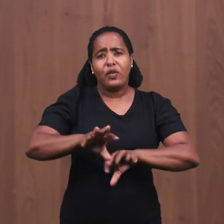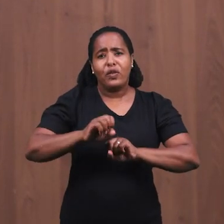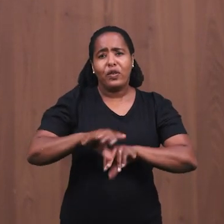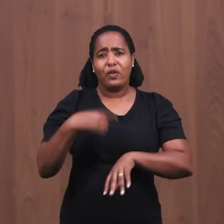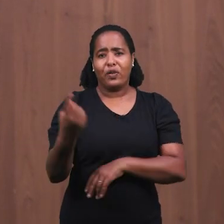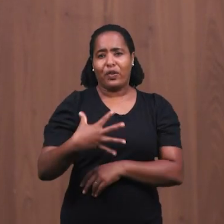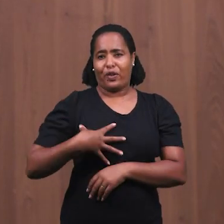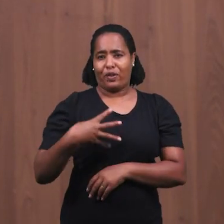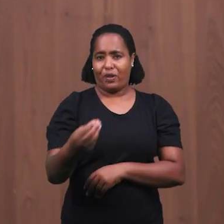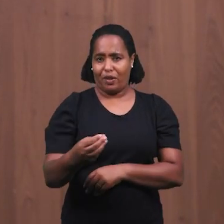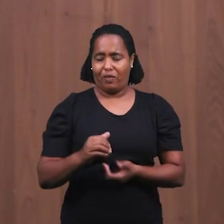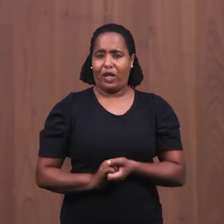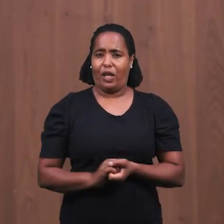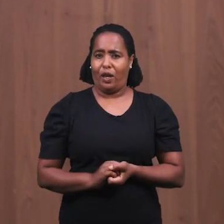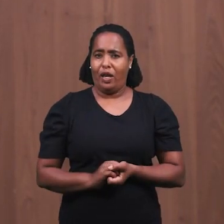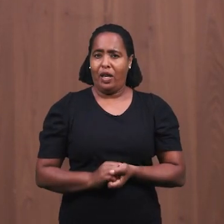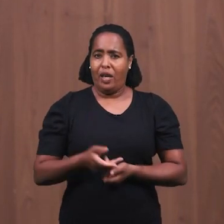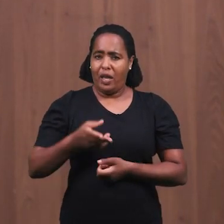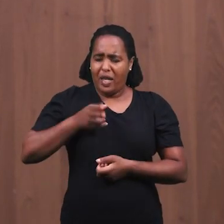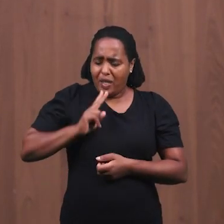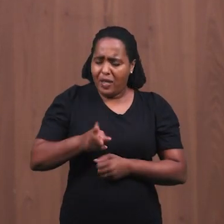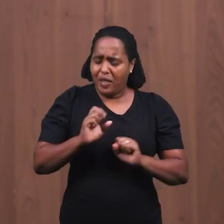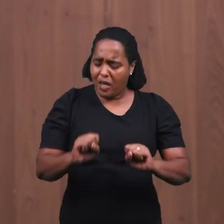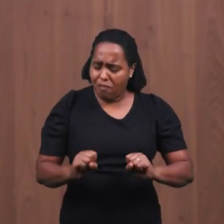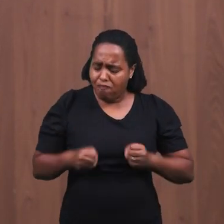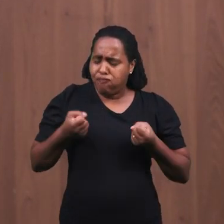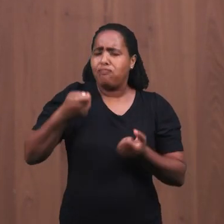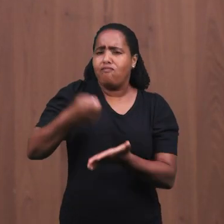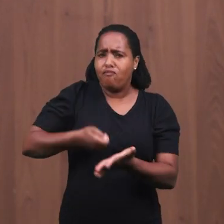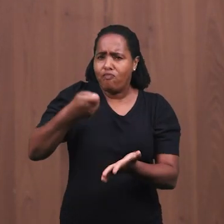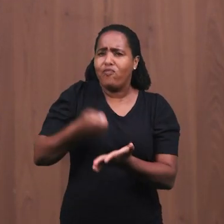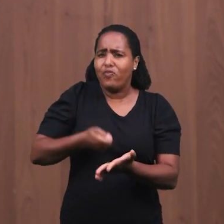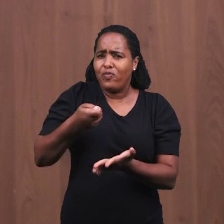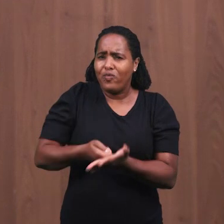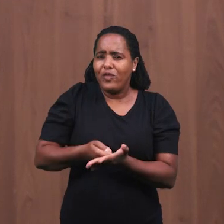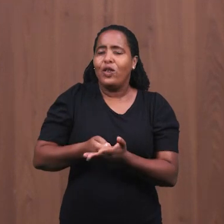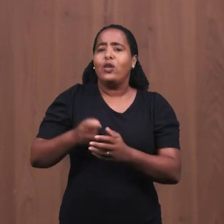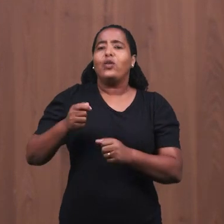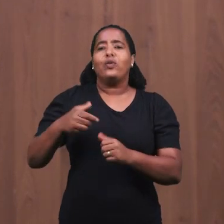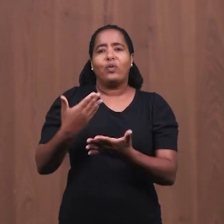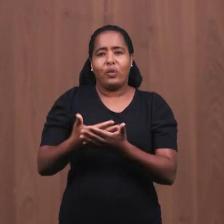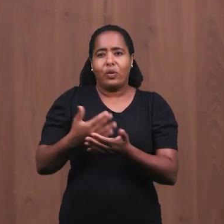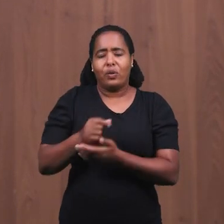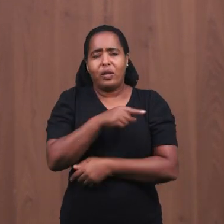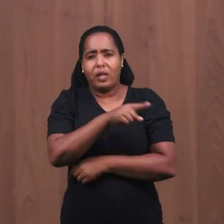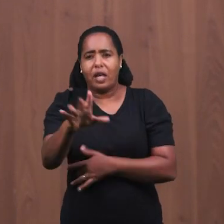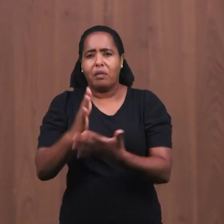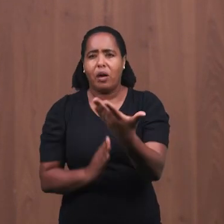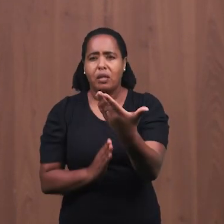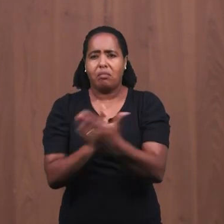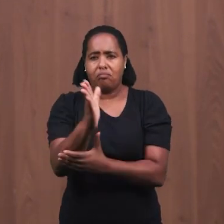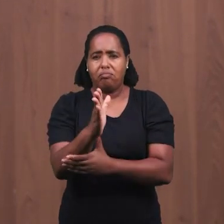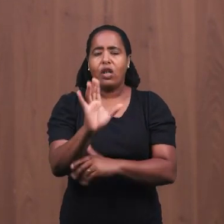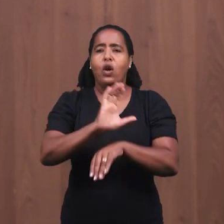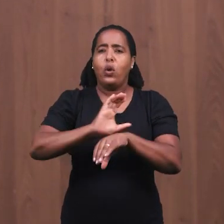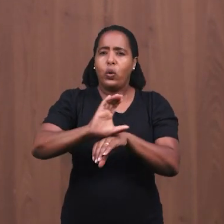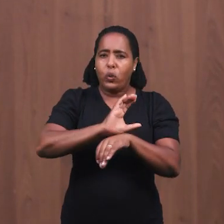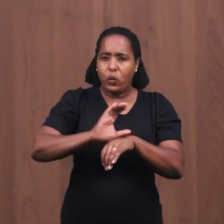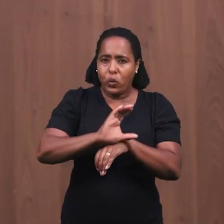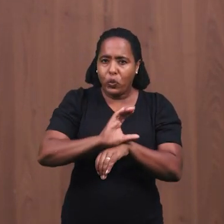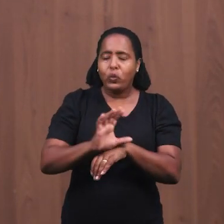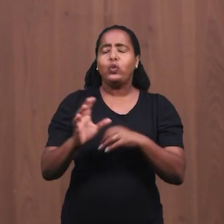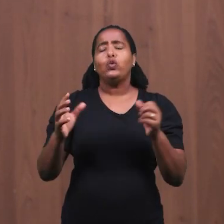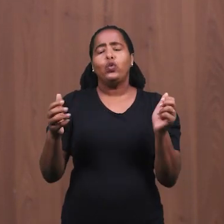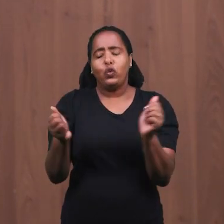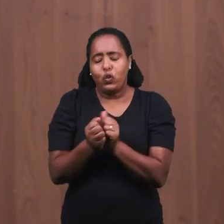nossos filhos e que com regularidade e persistência nos estudos, eles possam ser aprovados naqueles cursos que